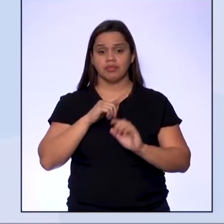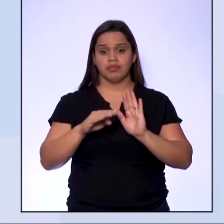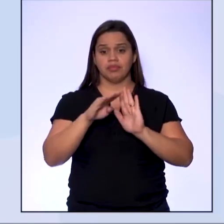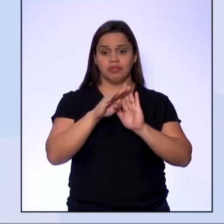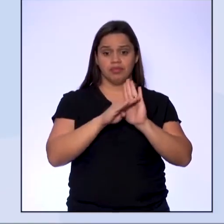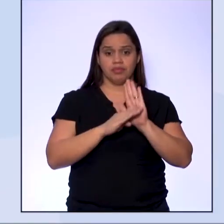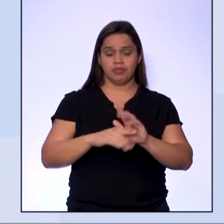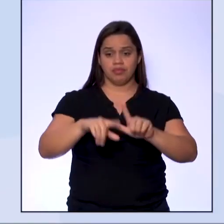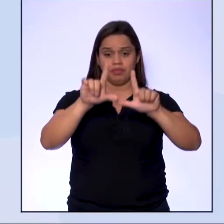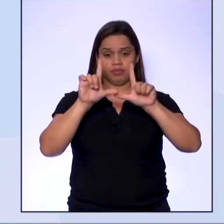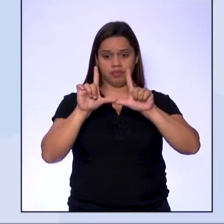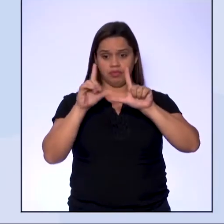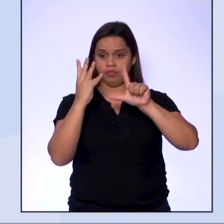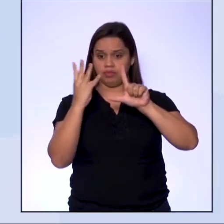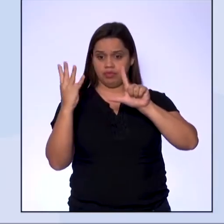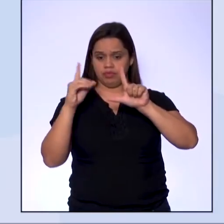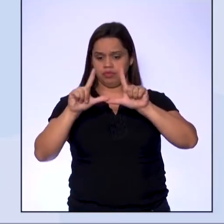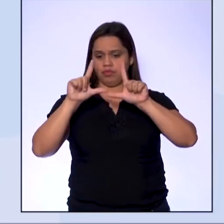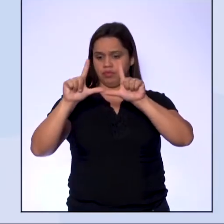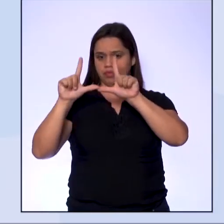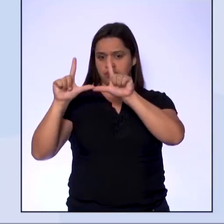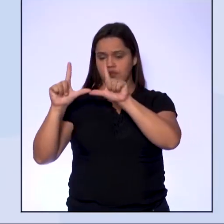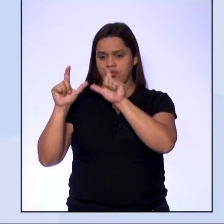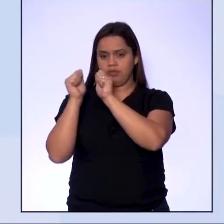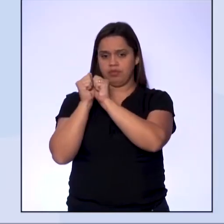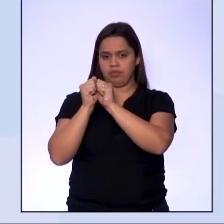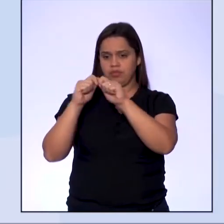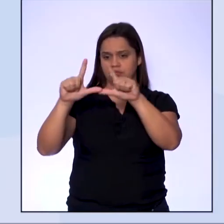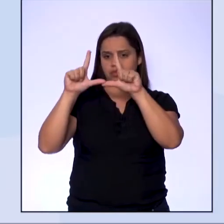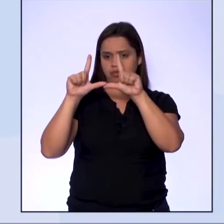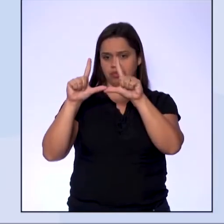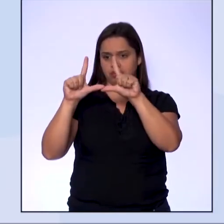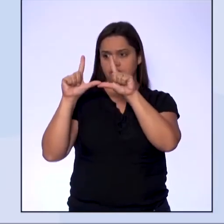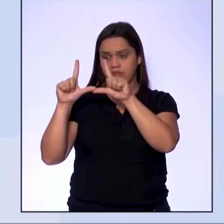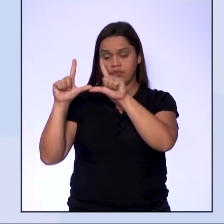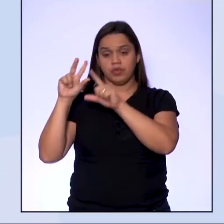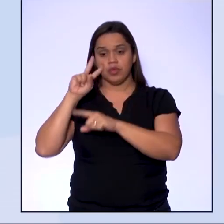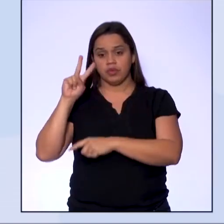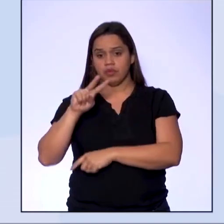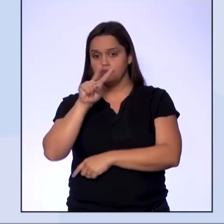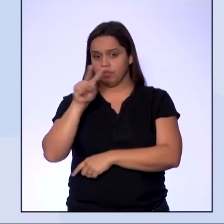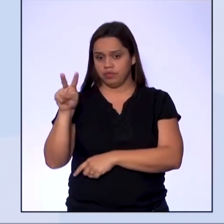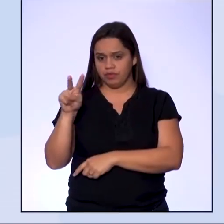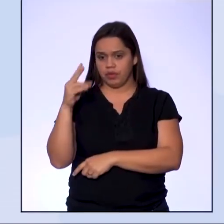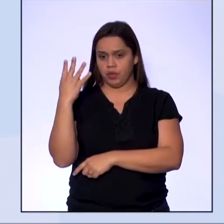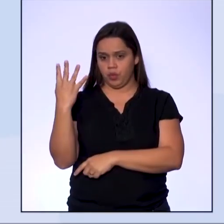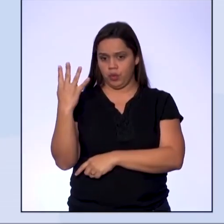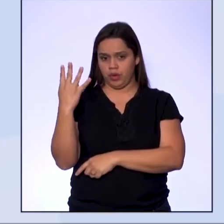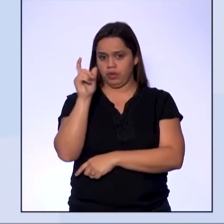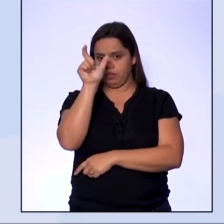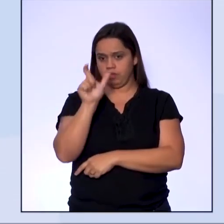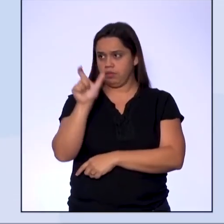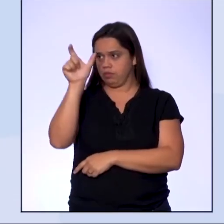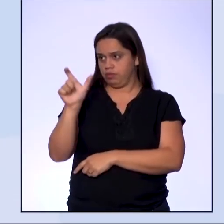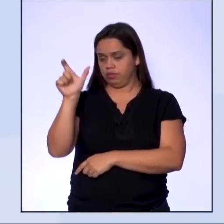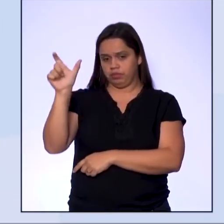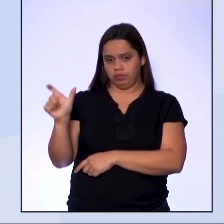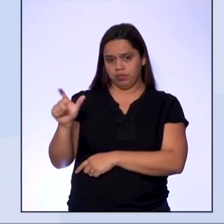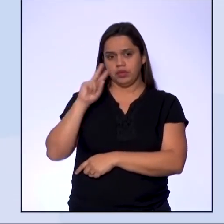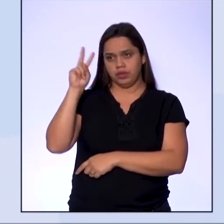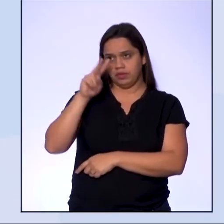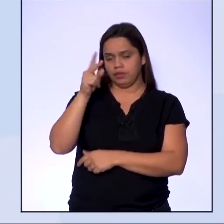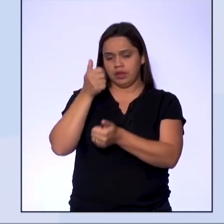propor uma atividade, que é uma atividade de imagens, professor André, na qual vocês podem destacar aí os povos que nós citamos